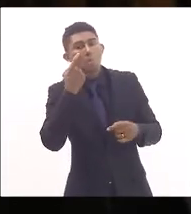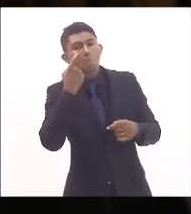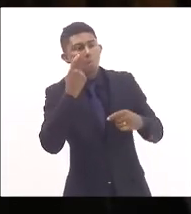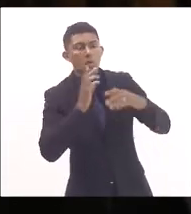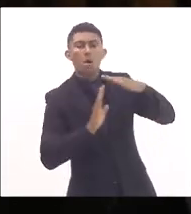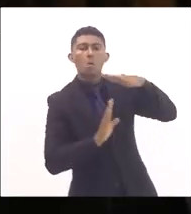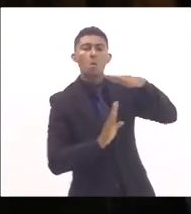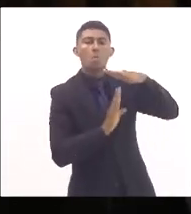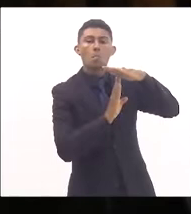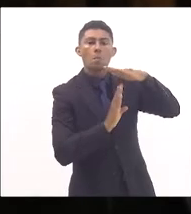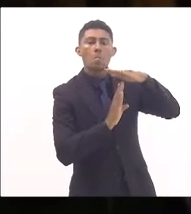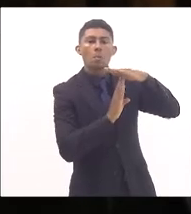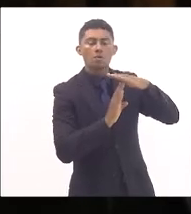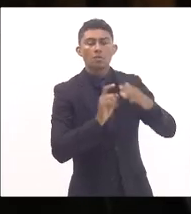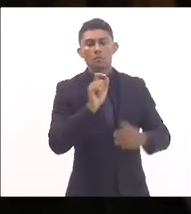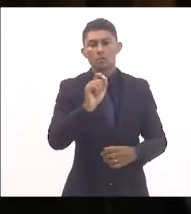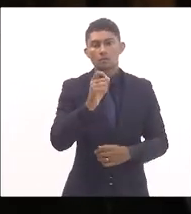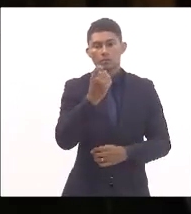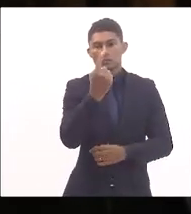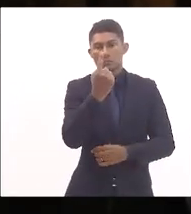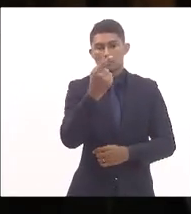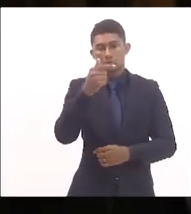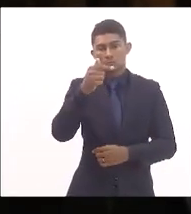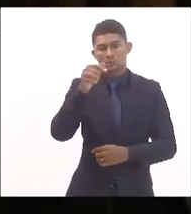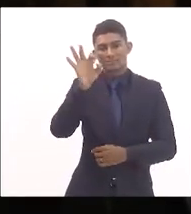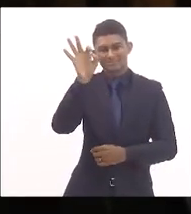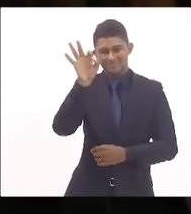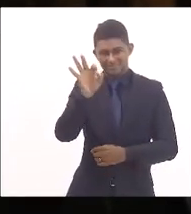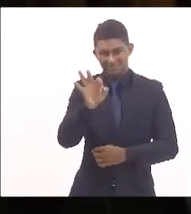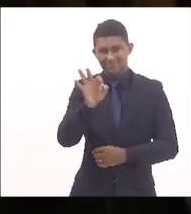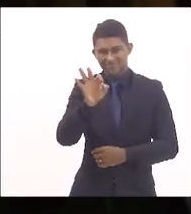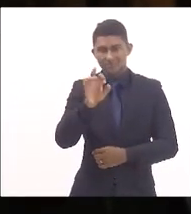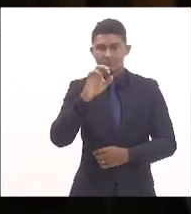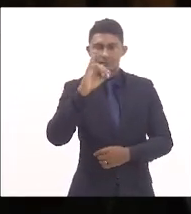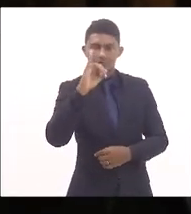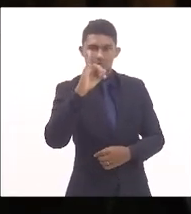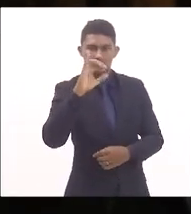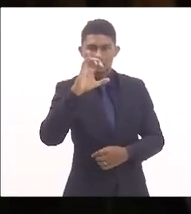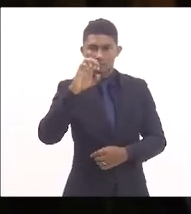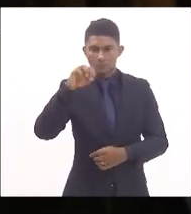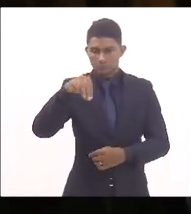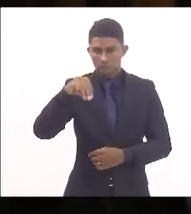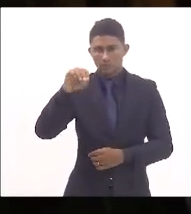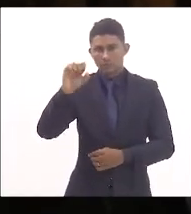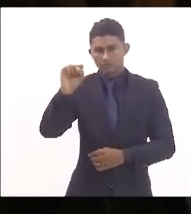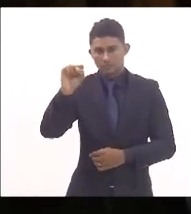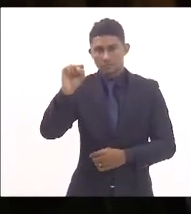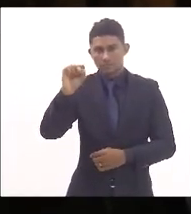de 17% de ICMS,